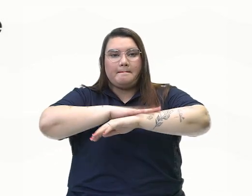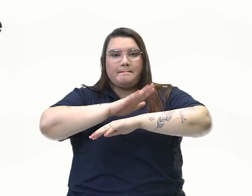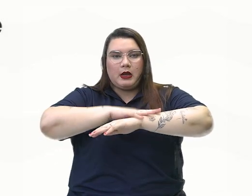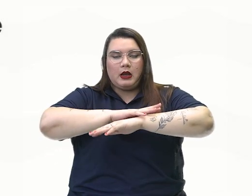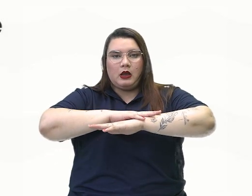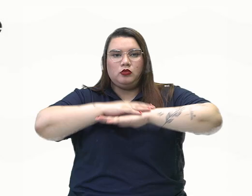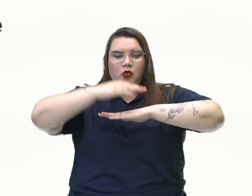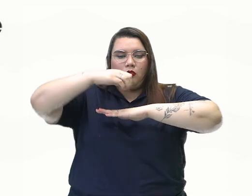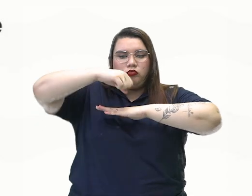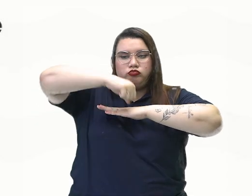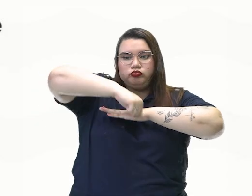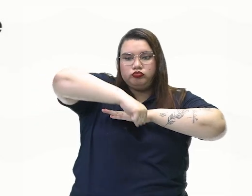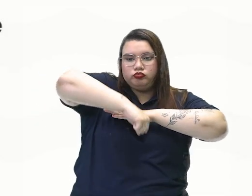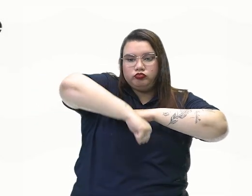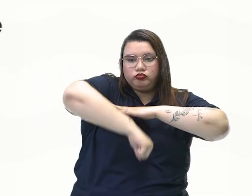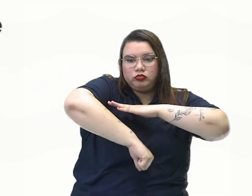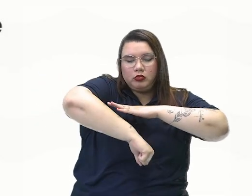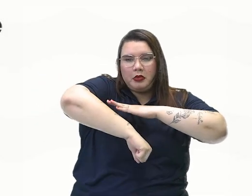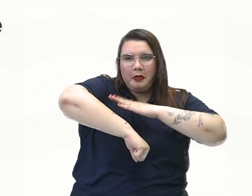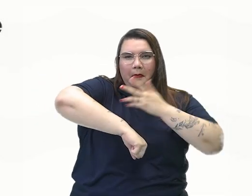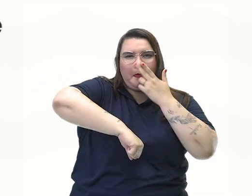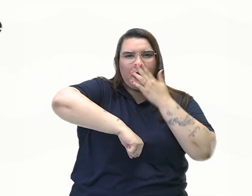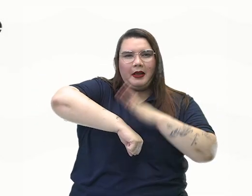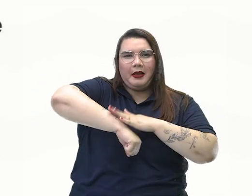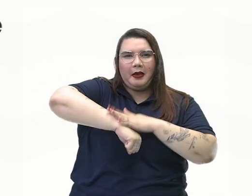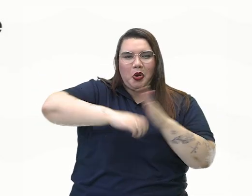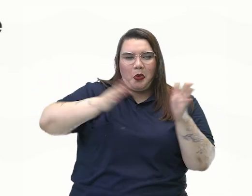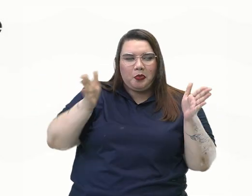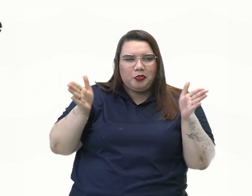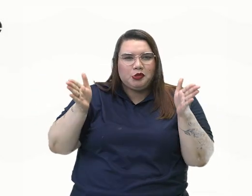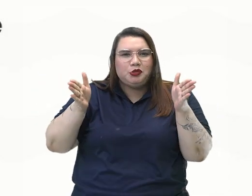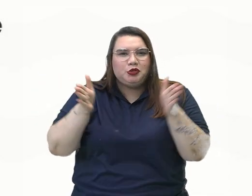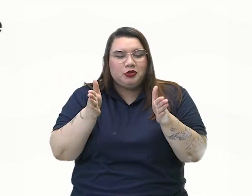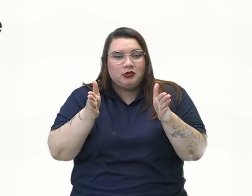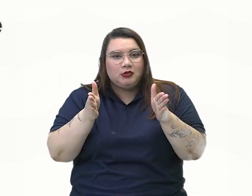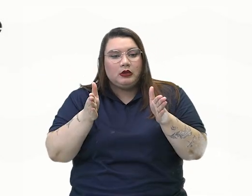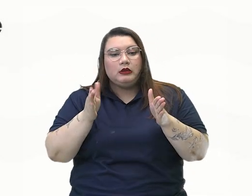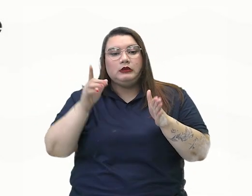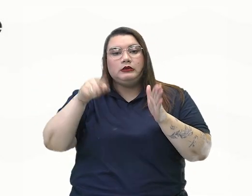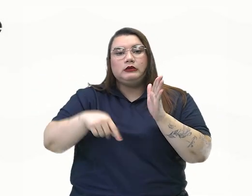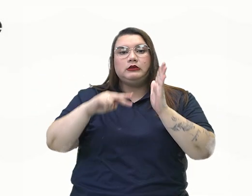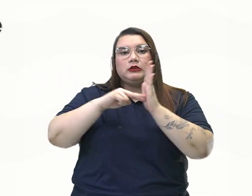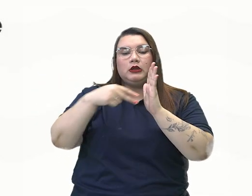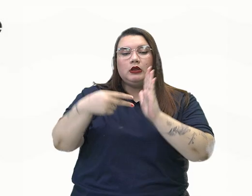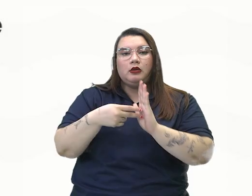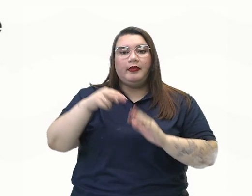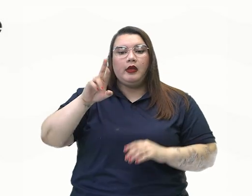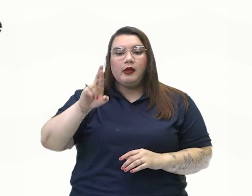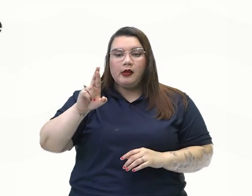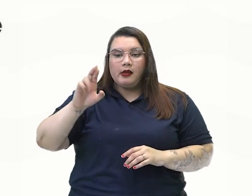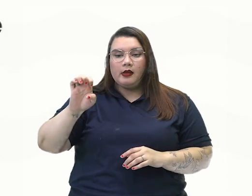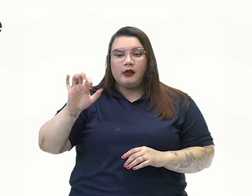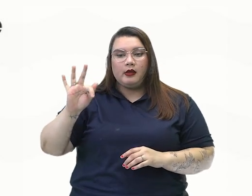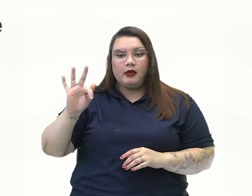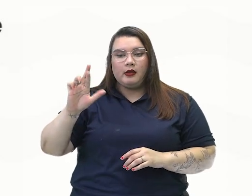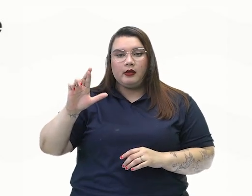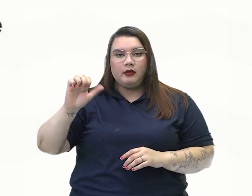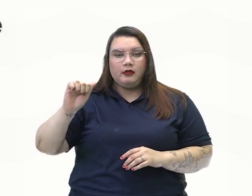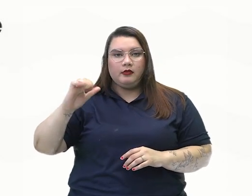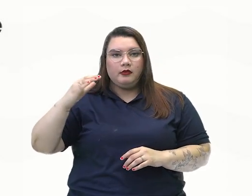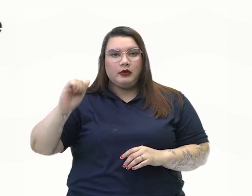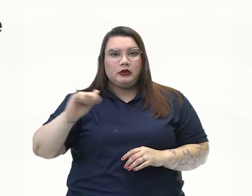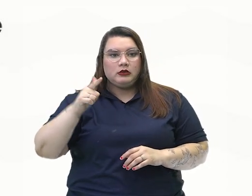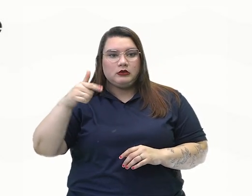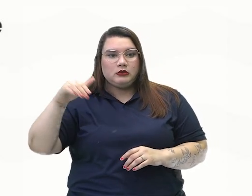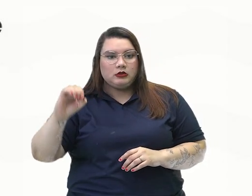e ele parece mais curto. Vejam que estamos falando da refração